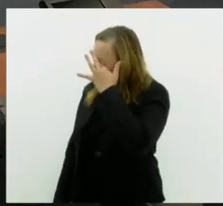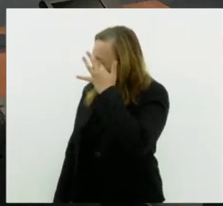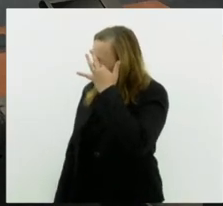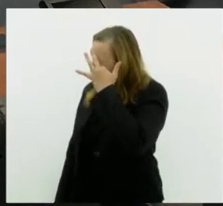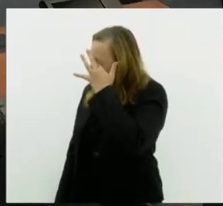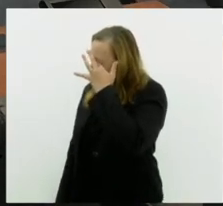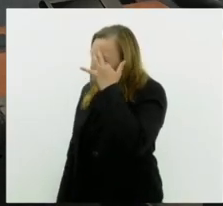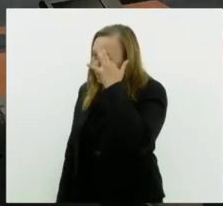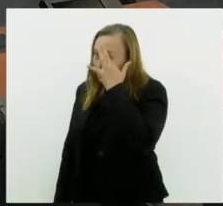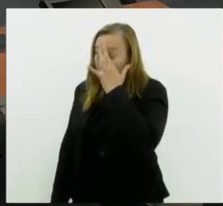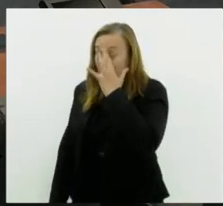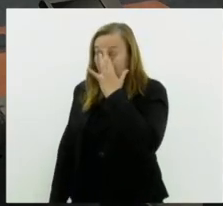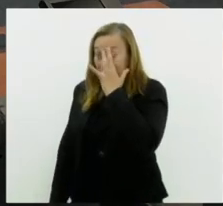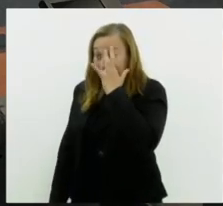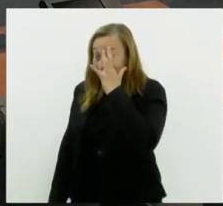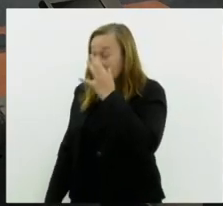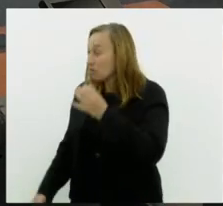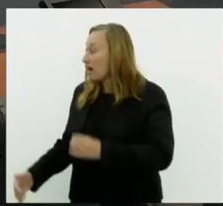Meu líder.